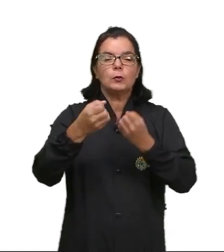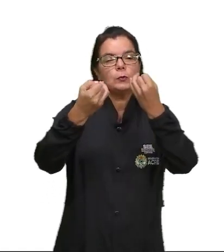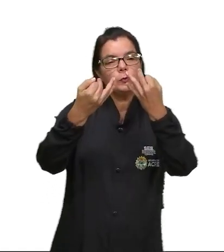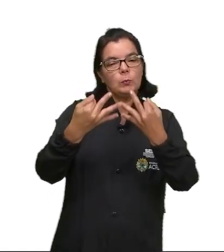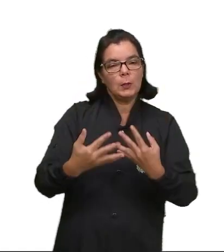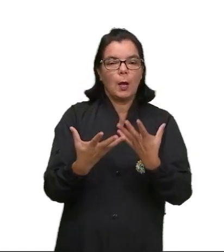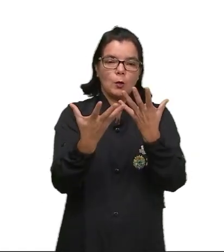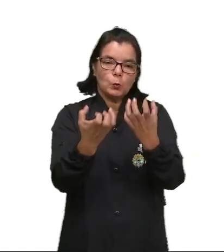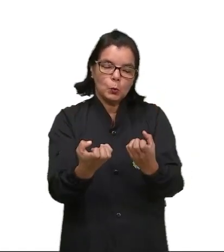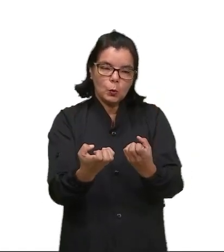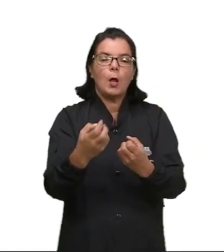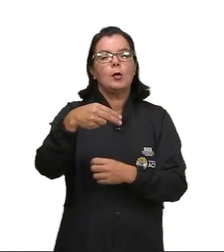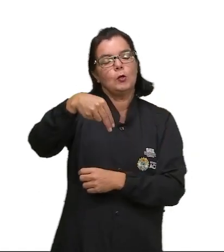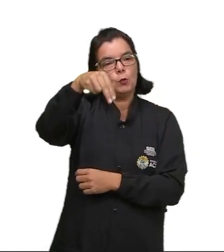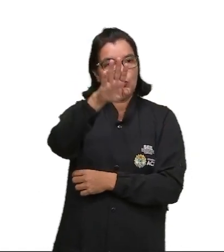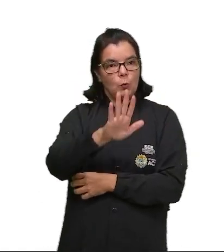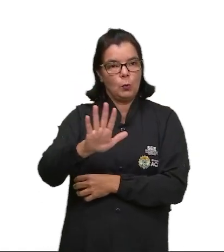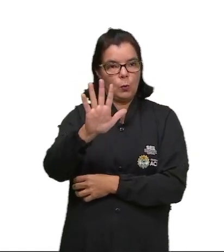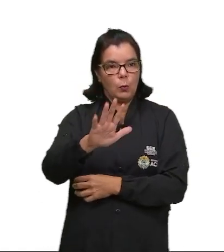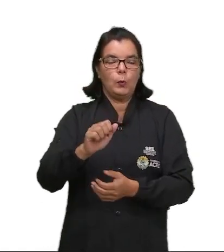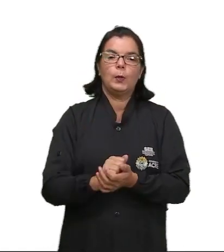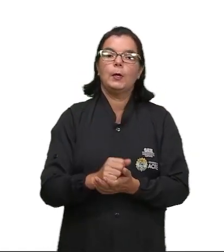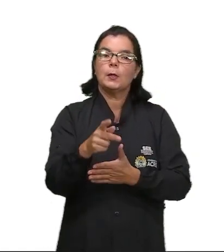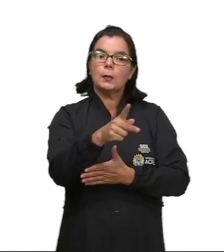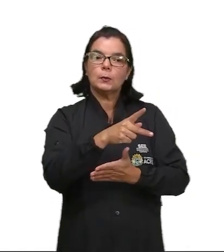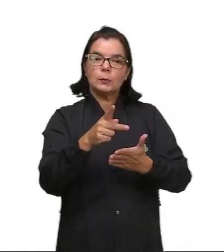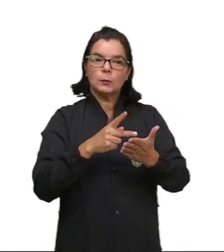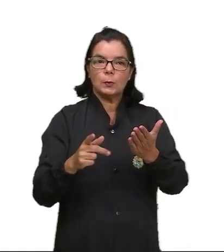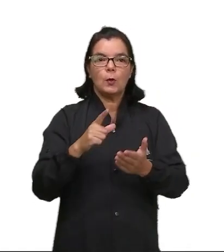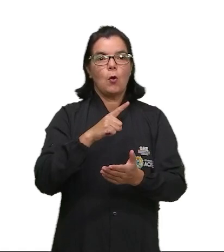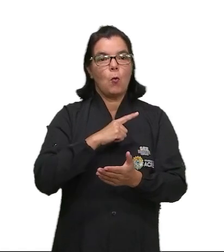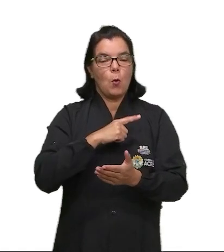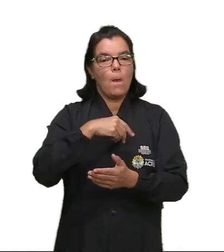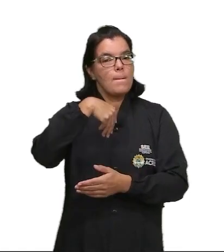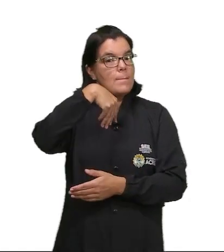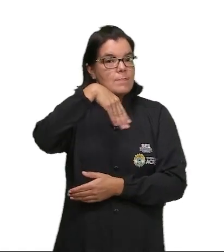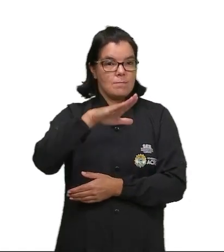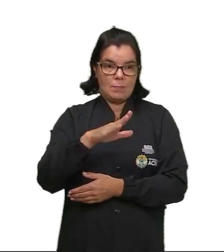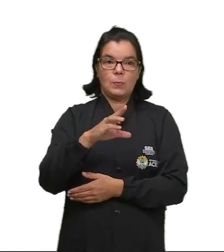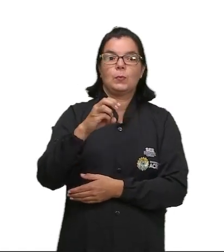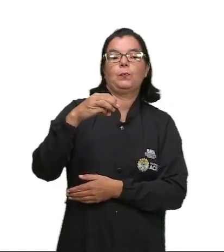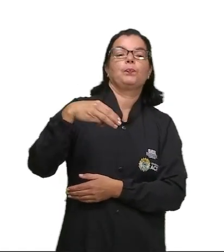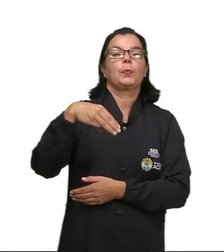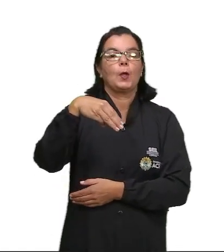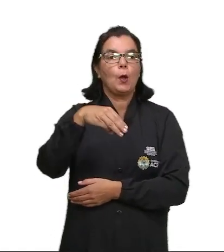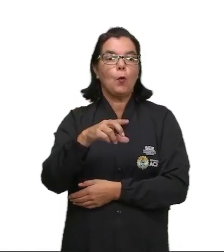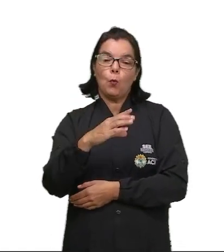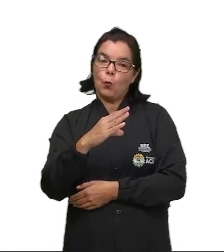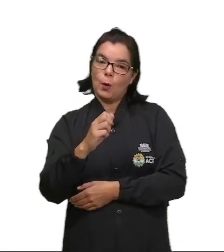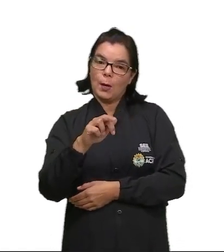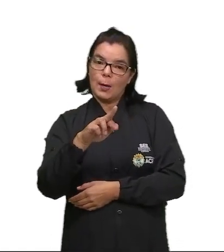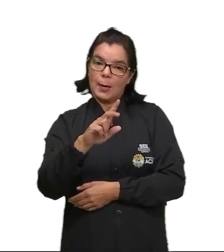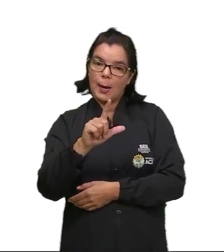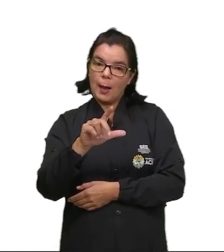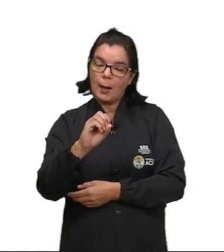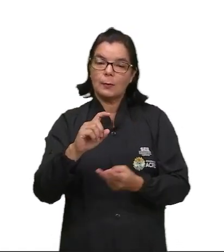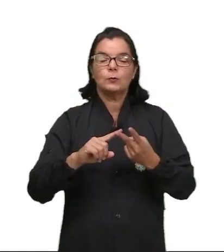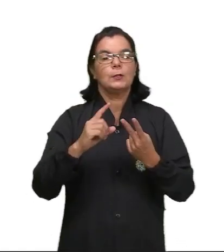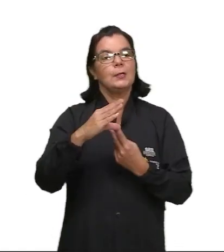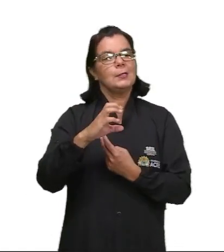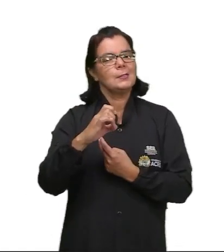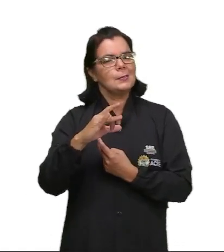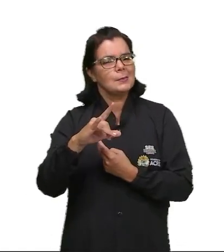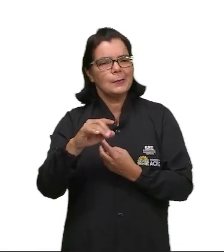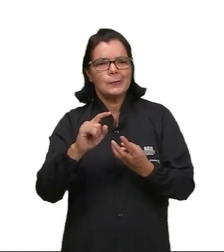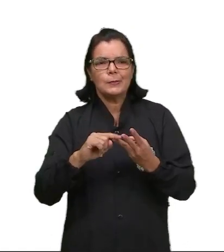no Nordeste, para a gente ter ideia. E na poesia, nosso maior poeta, né, Carlos Drummond de Andrade, Cecília Meirelles também,